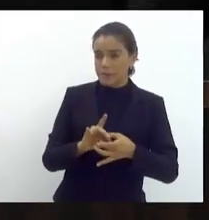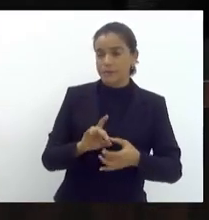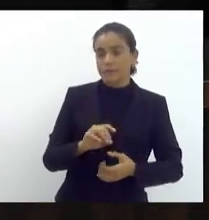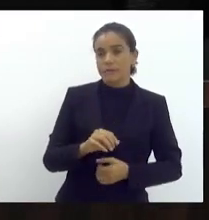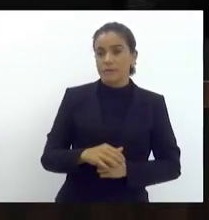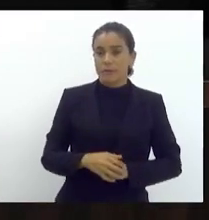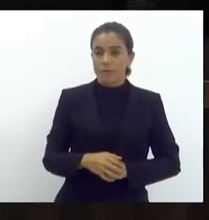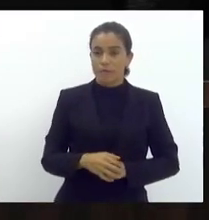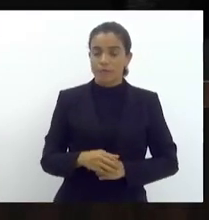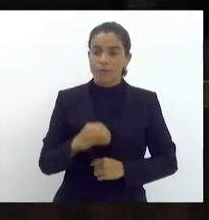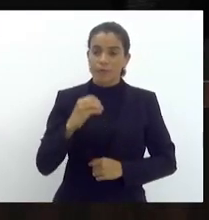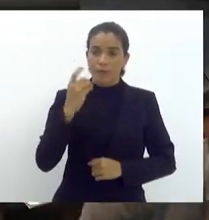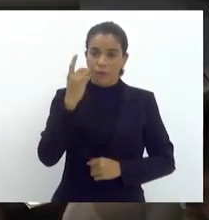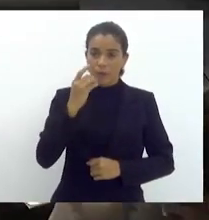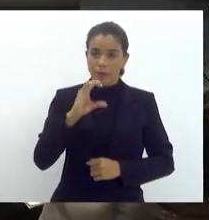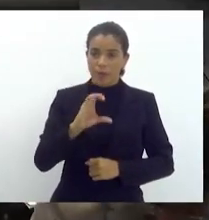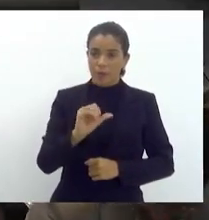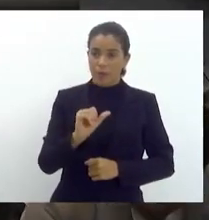Carla Machado